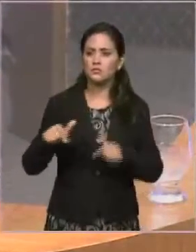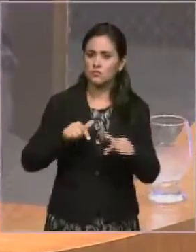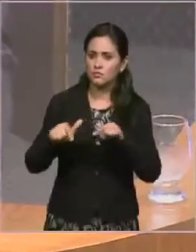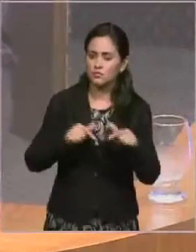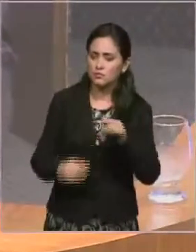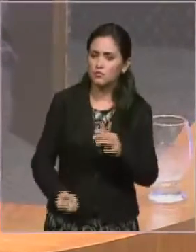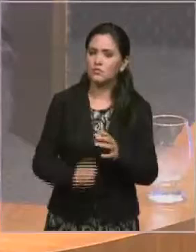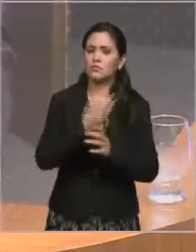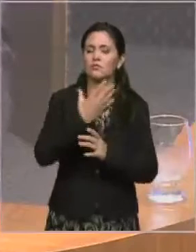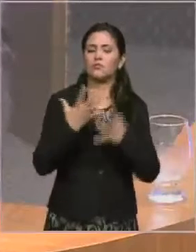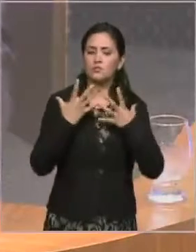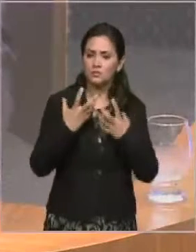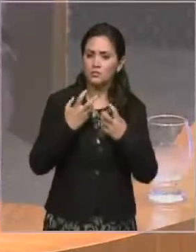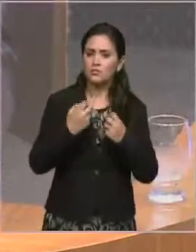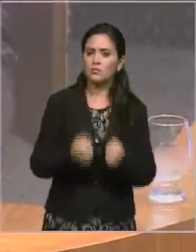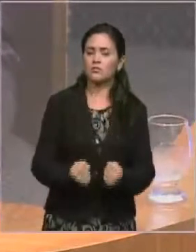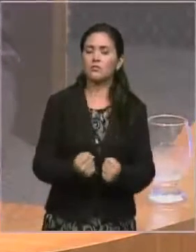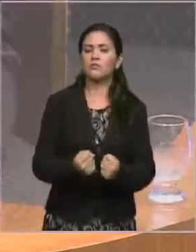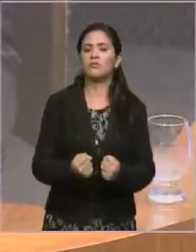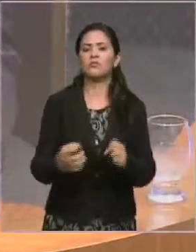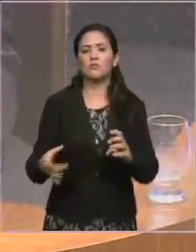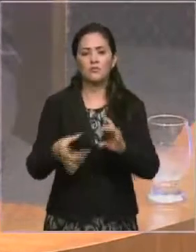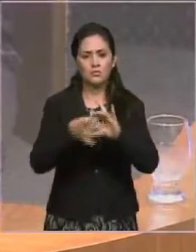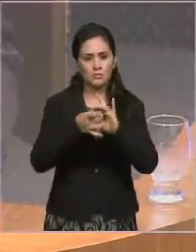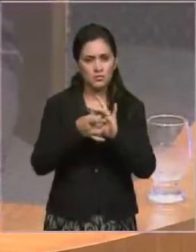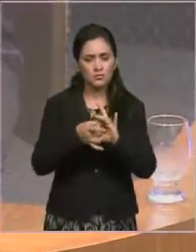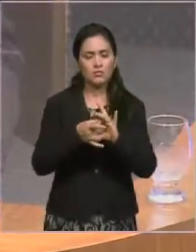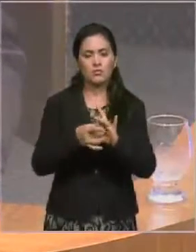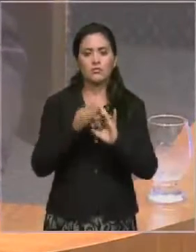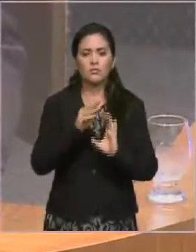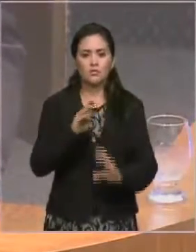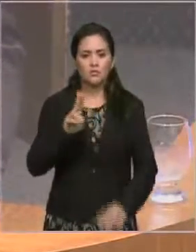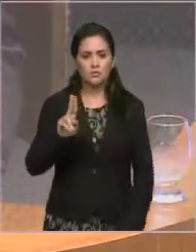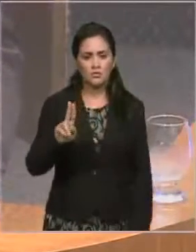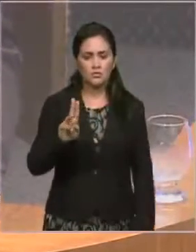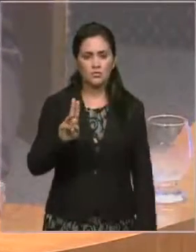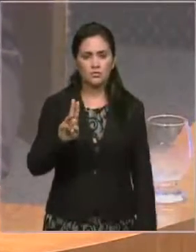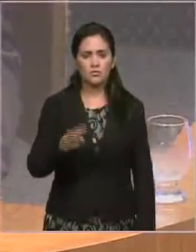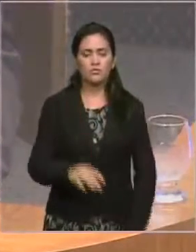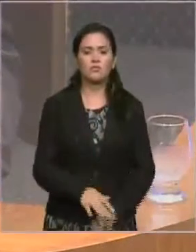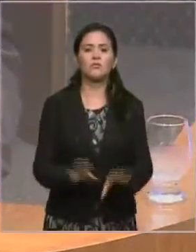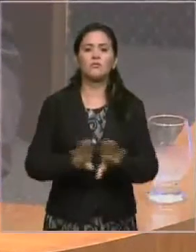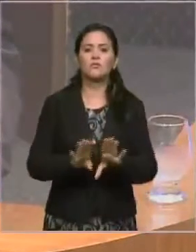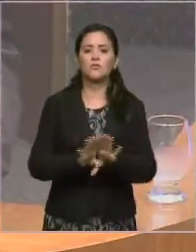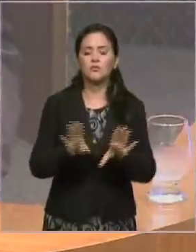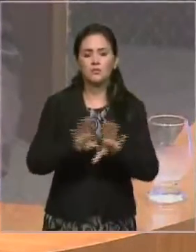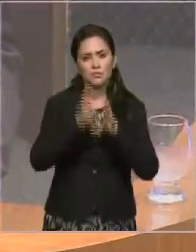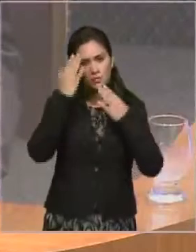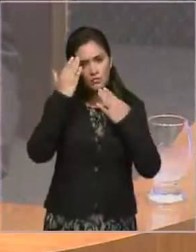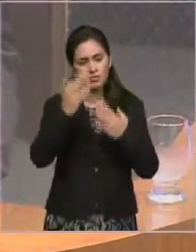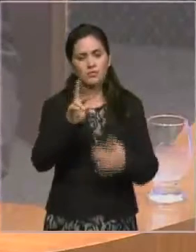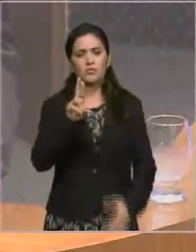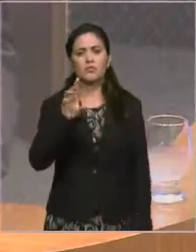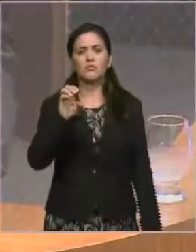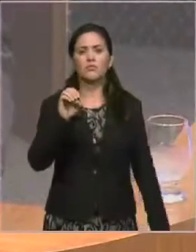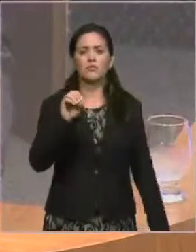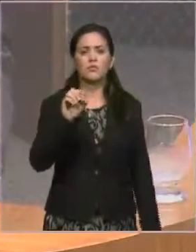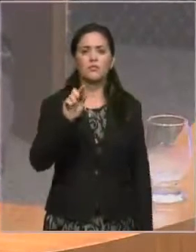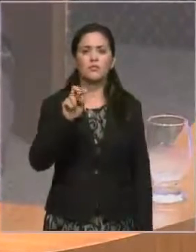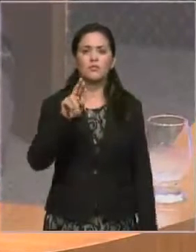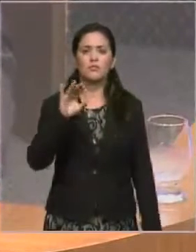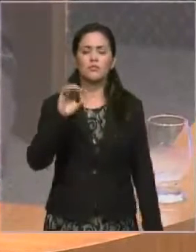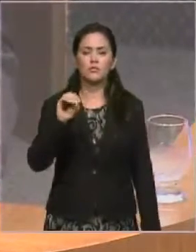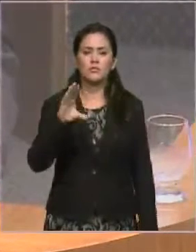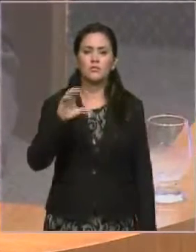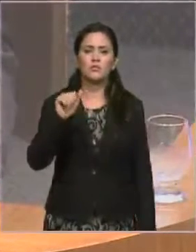criação e aprovação do consórcio público, agradecer das presenças do deputado Rogério Cafeteira, que foi prestigiar o evento, líder do governo Flávio